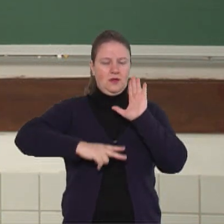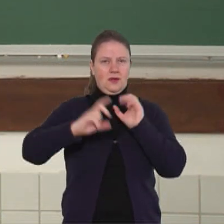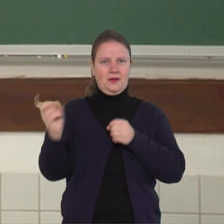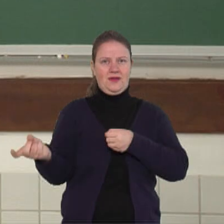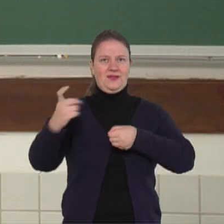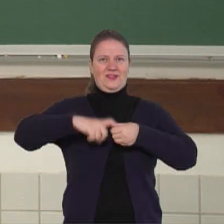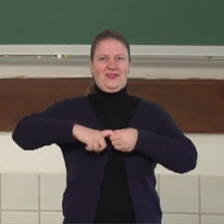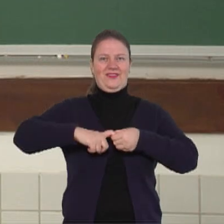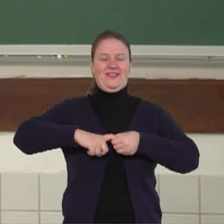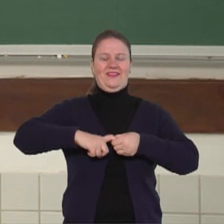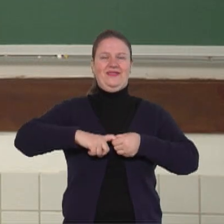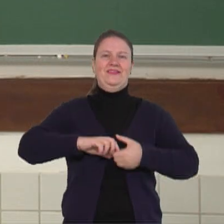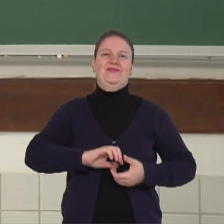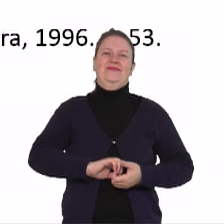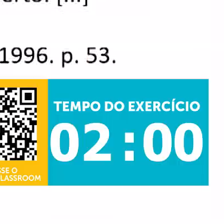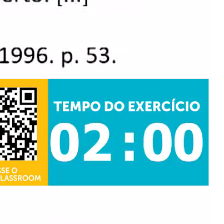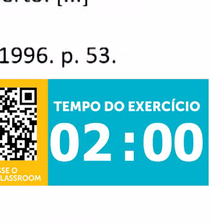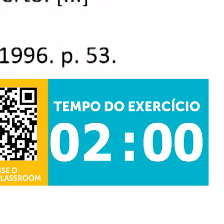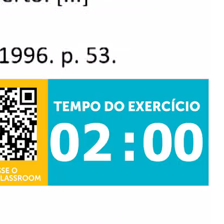poder solucionar junto essa questão.